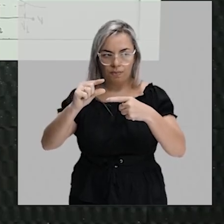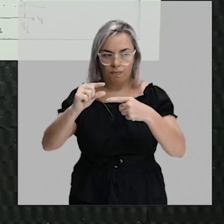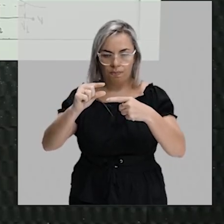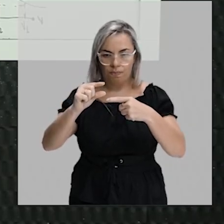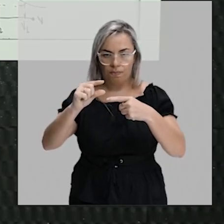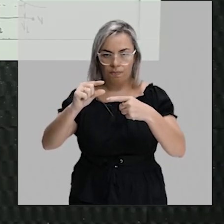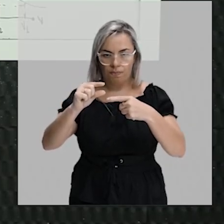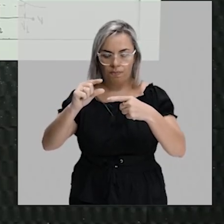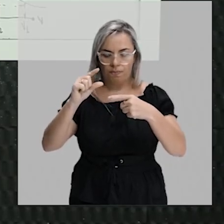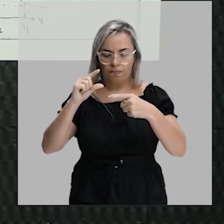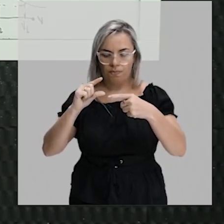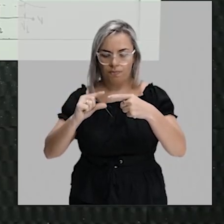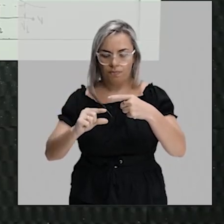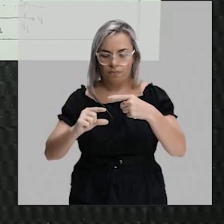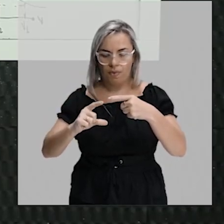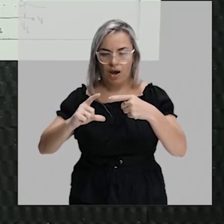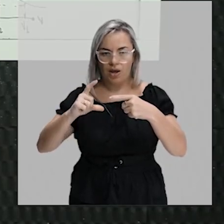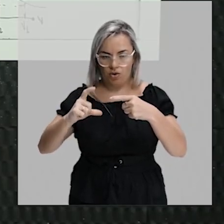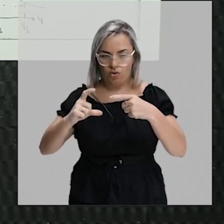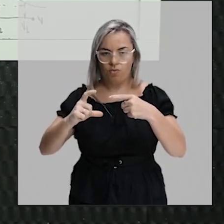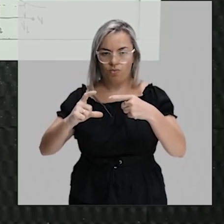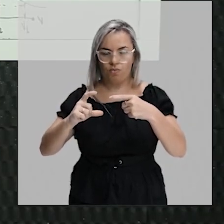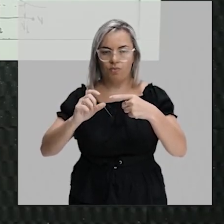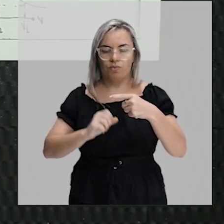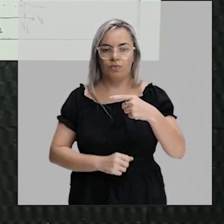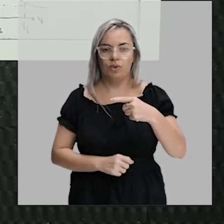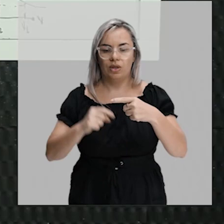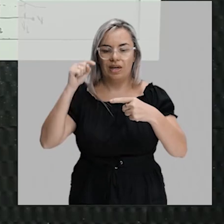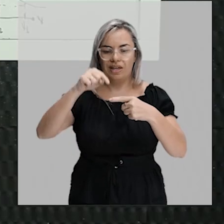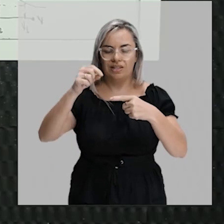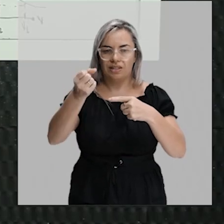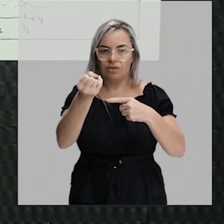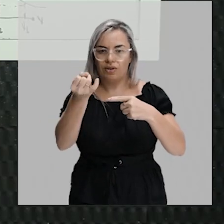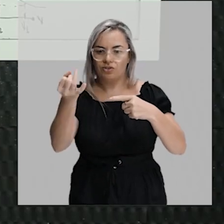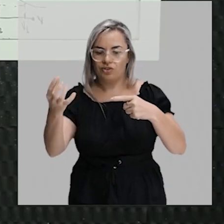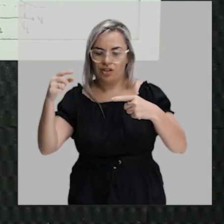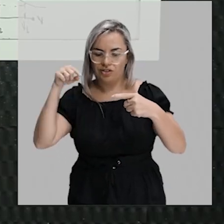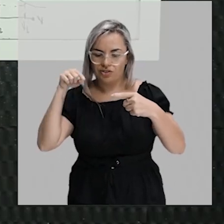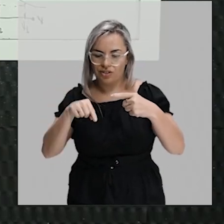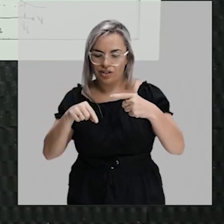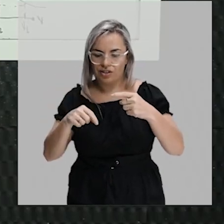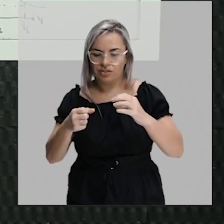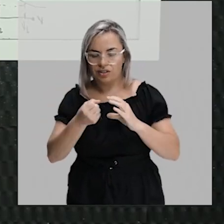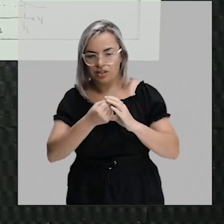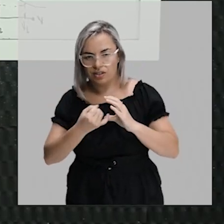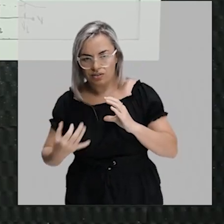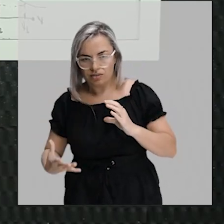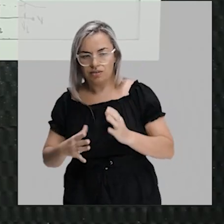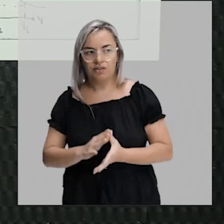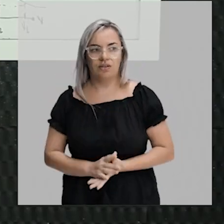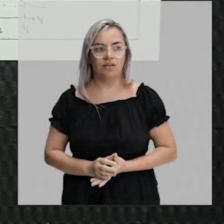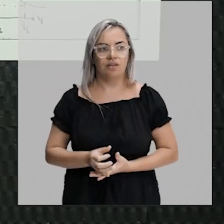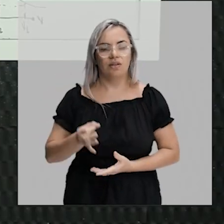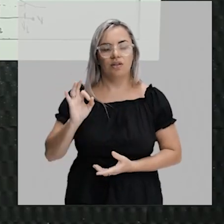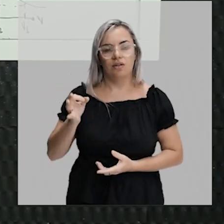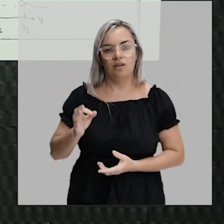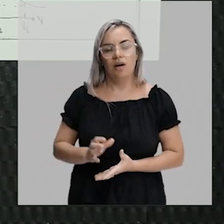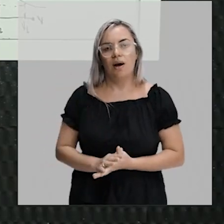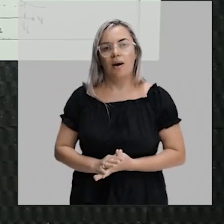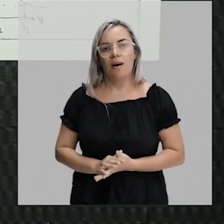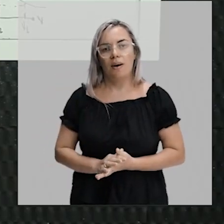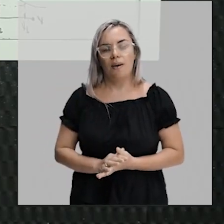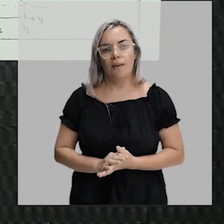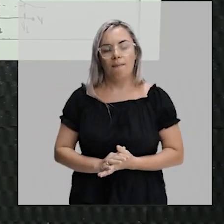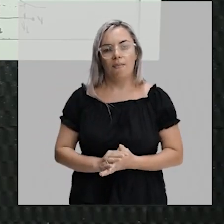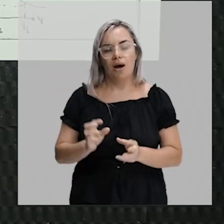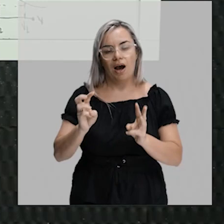primeira é quantidade e a segunda é característica, tá certo? Então, massa em quantidade